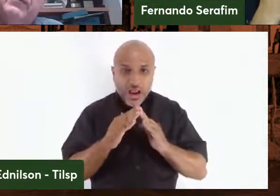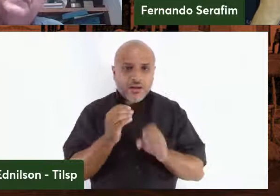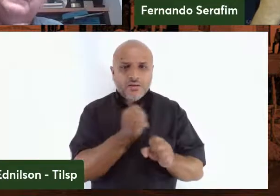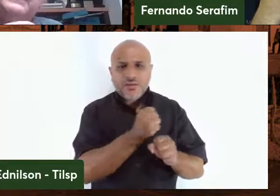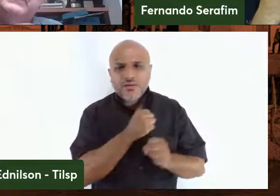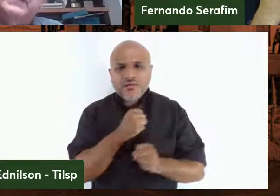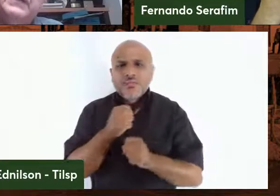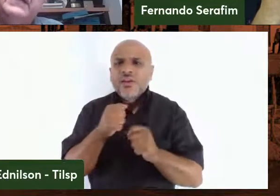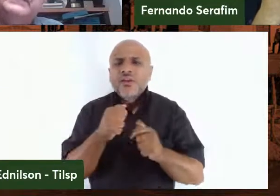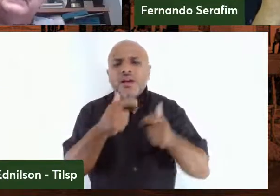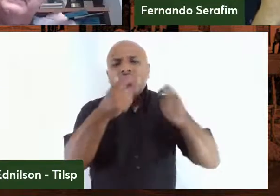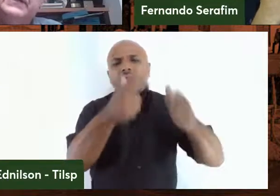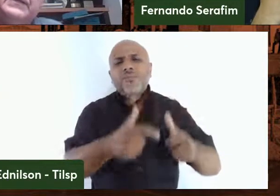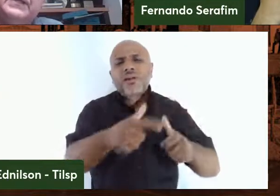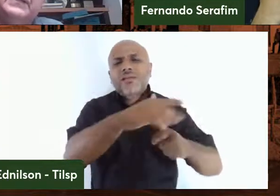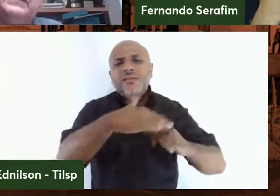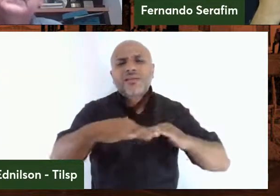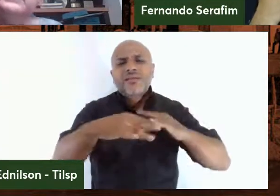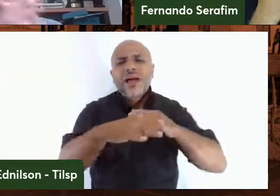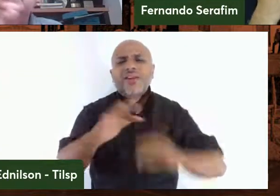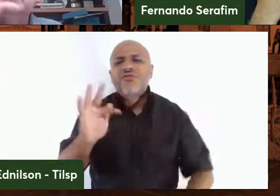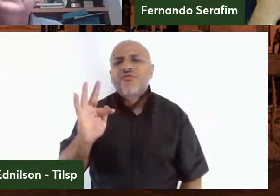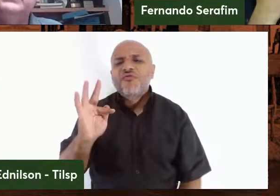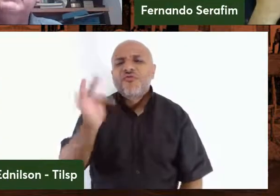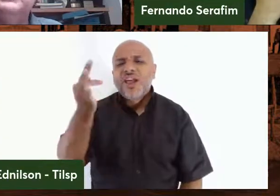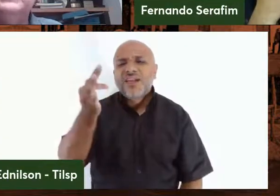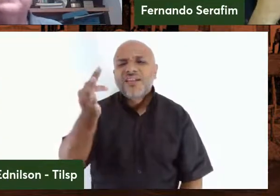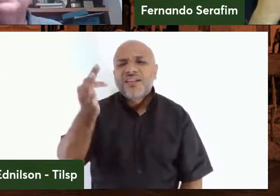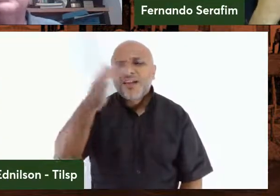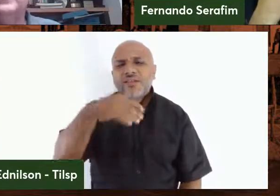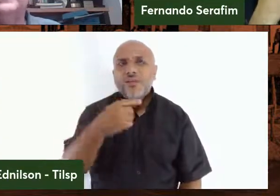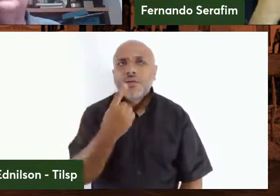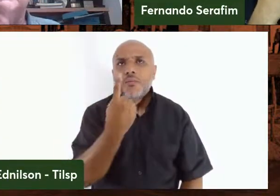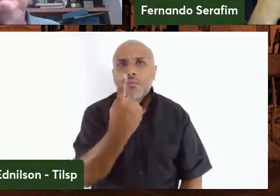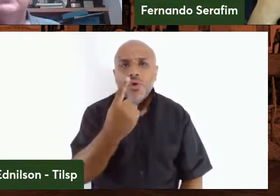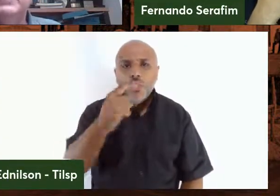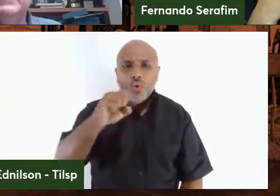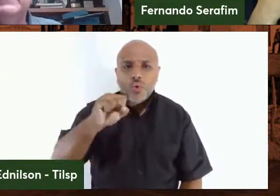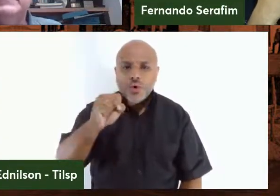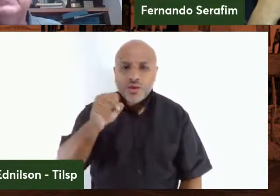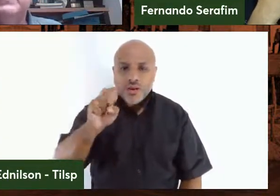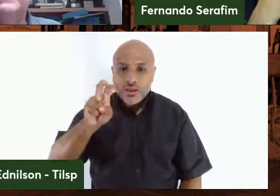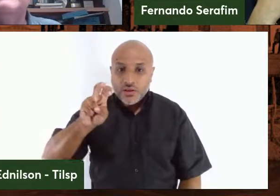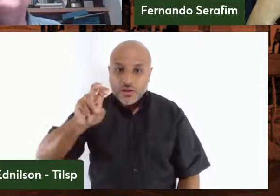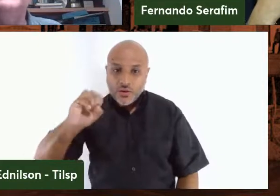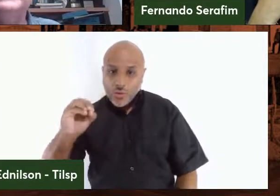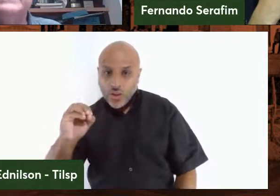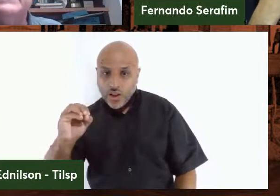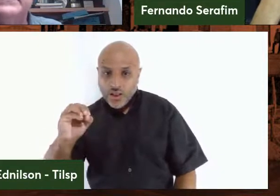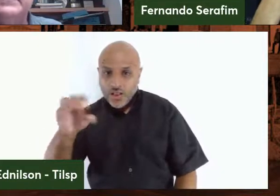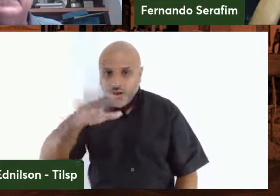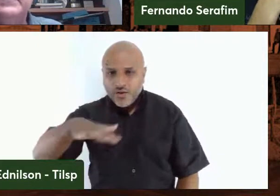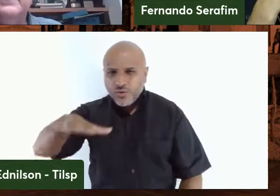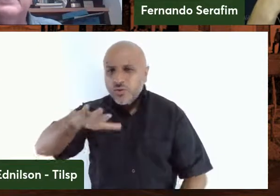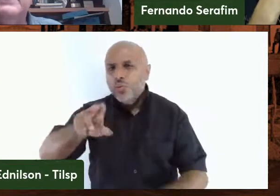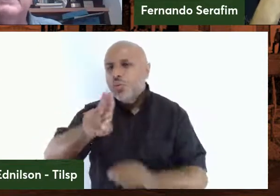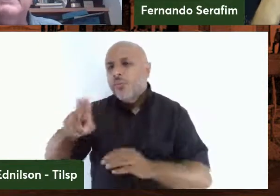na província, numa cidadezinha francesa de 1850, por aí, chamada